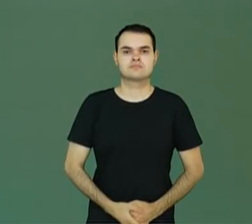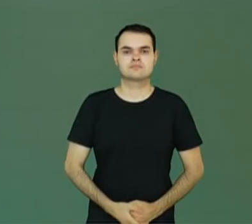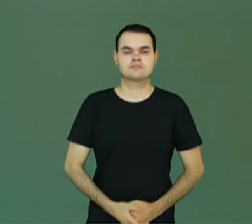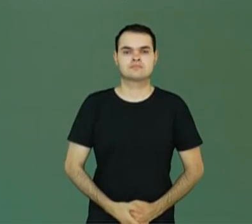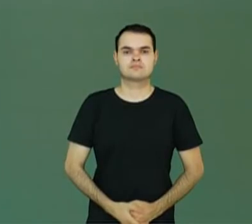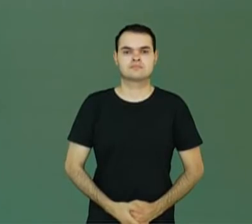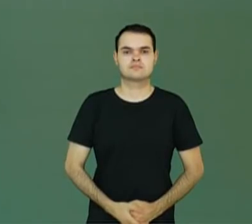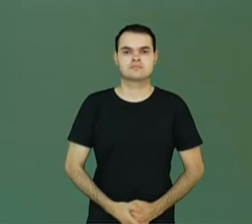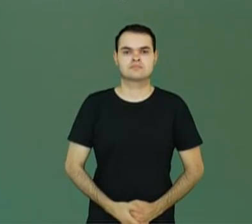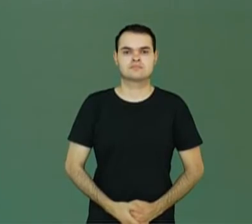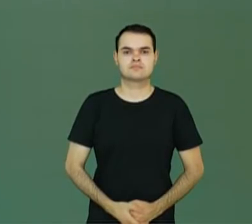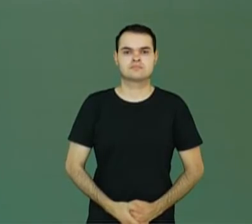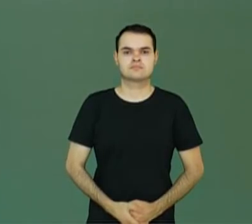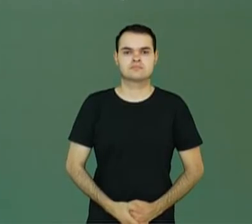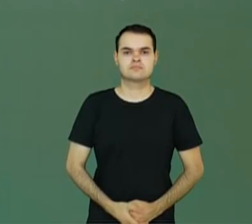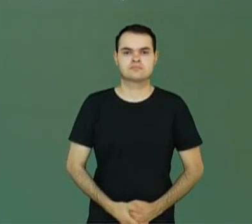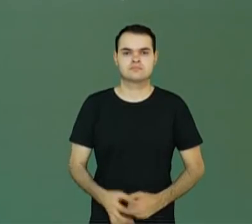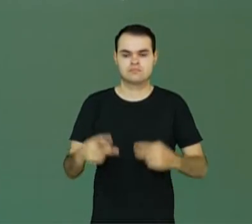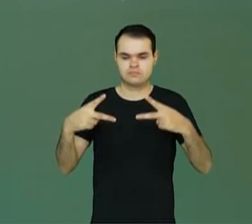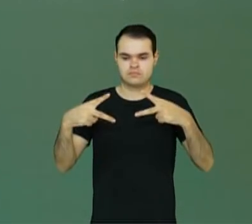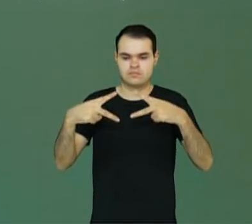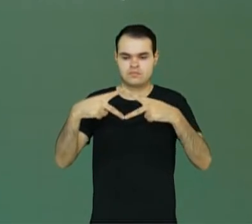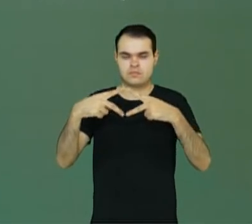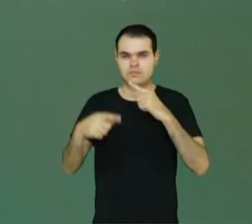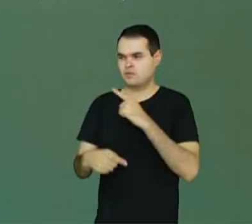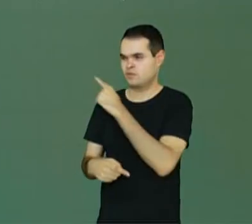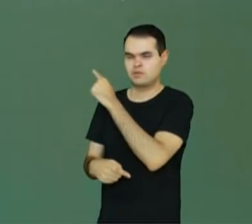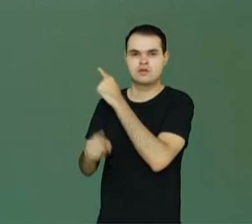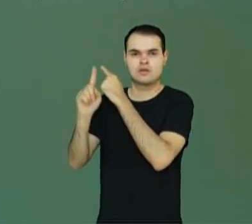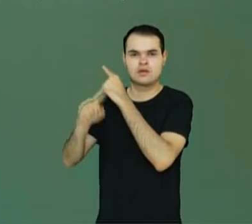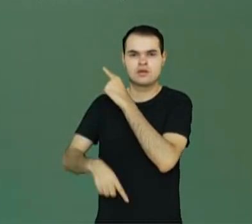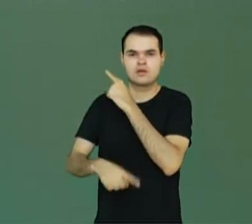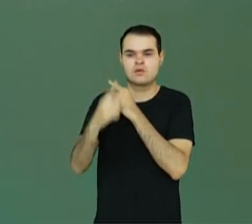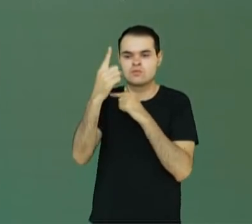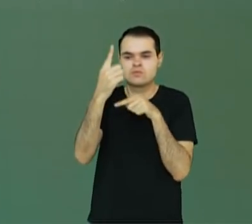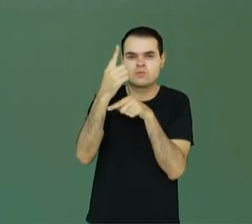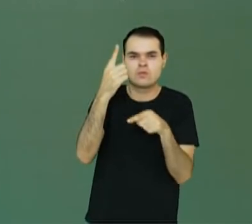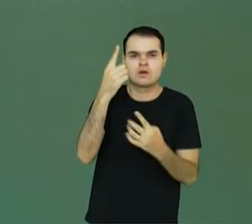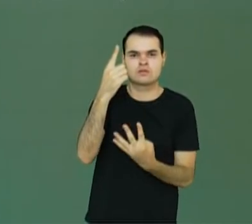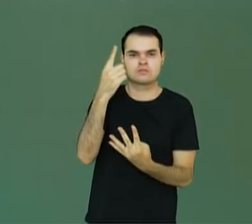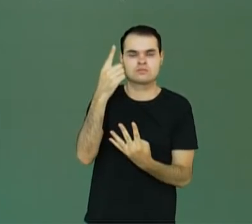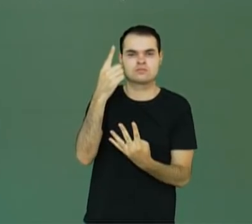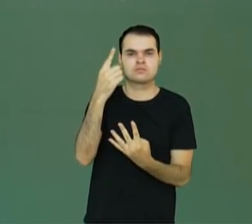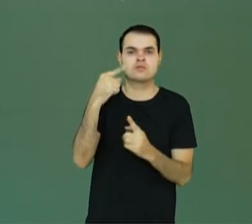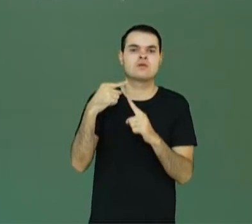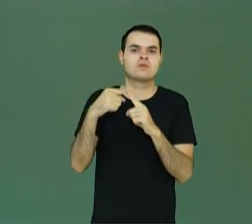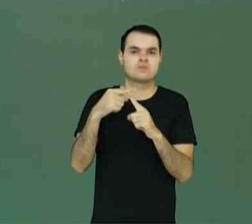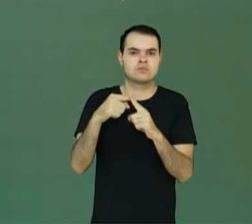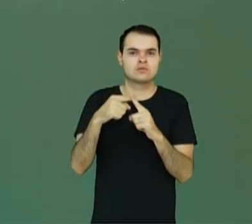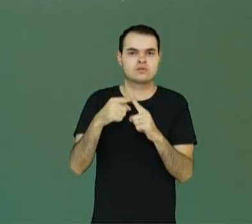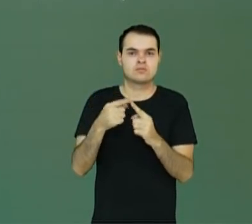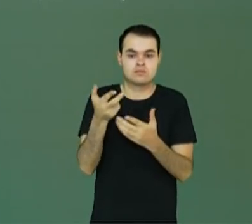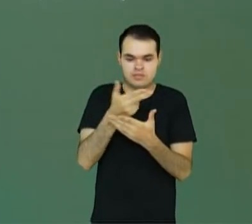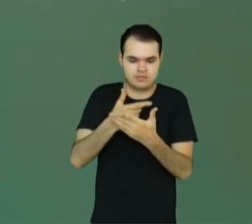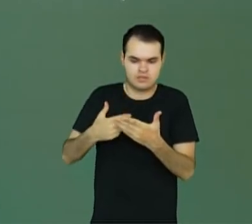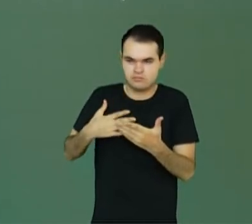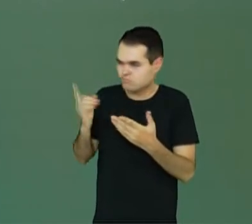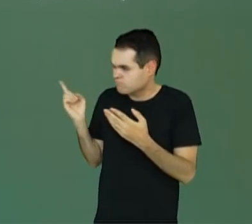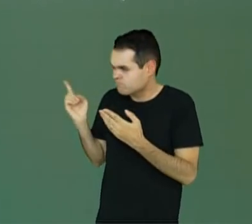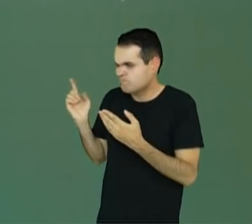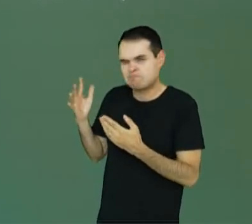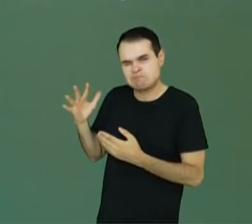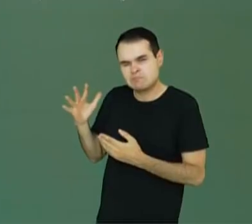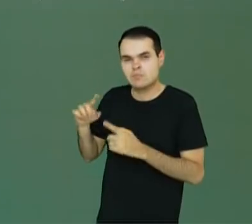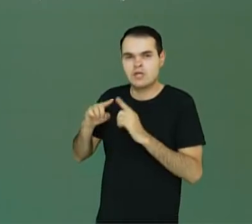Esse losango aqui, ele é o quê? 1/4 da figura. Porque esse losango, é claro, no meu desenho não parece tanto, mas se você olhar no desenho na